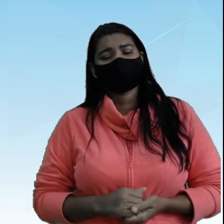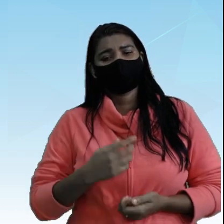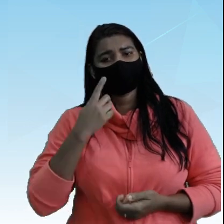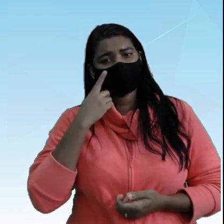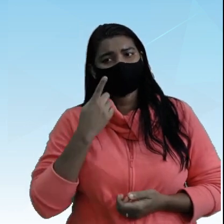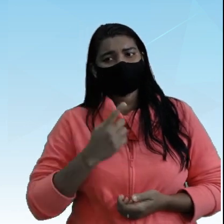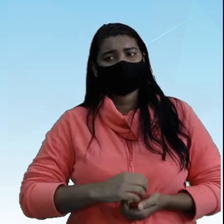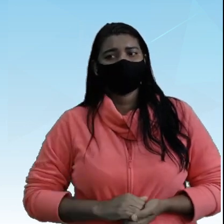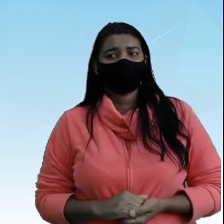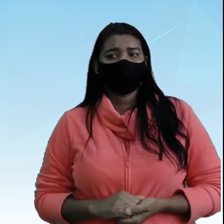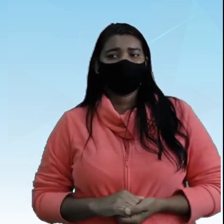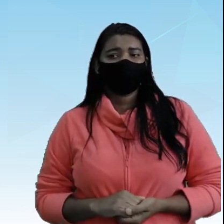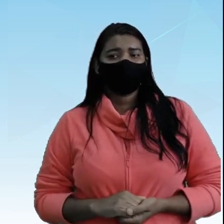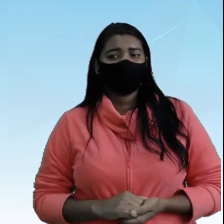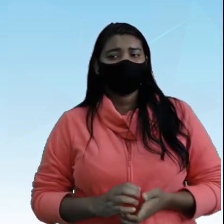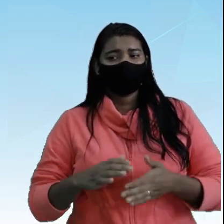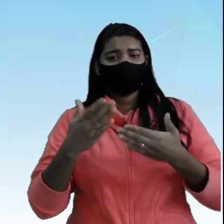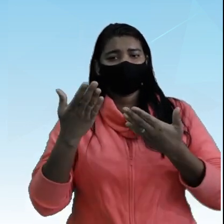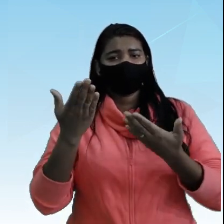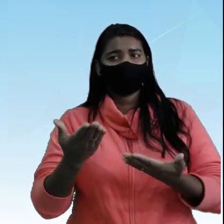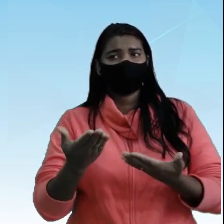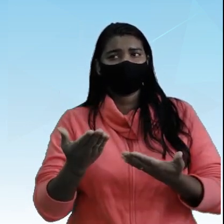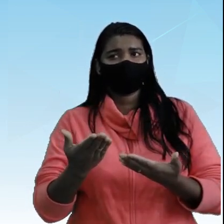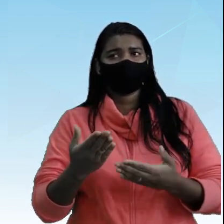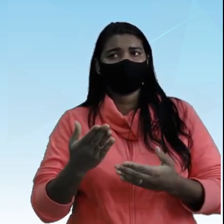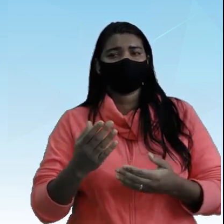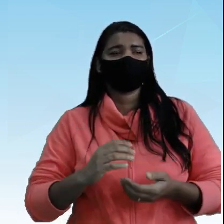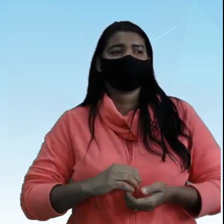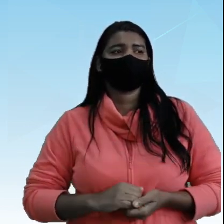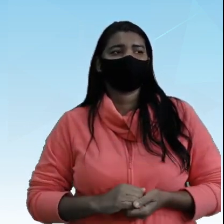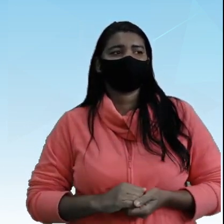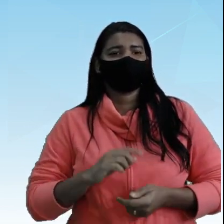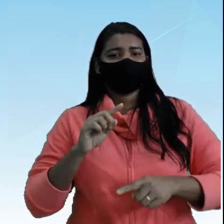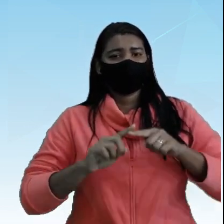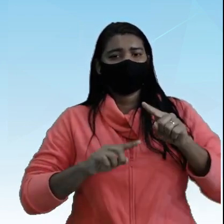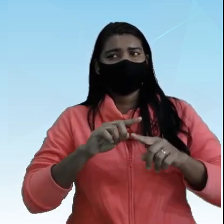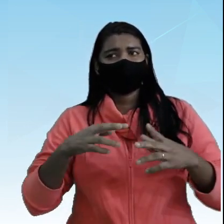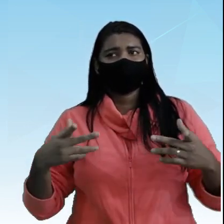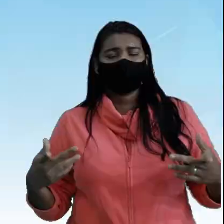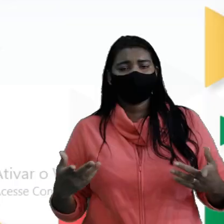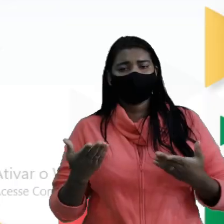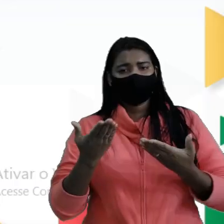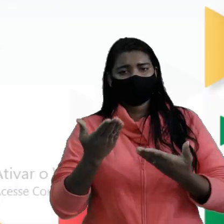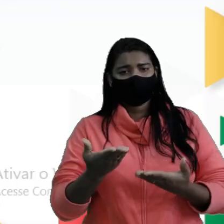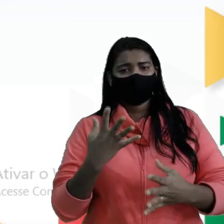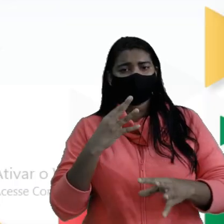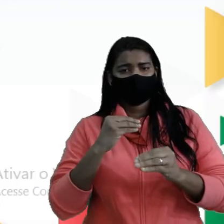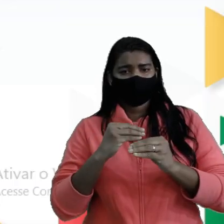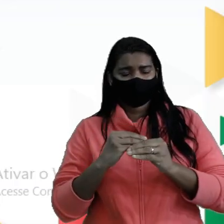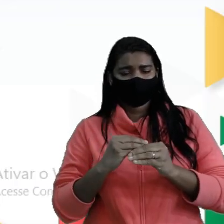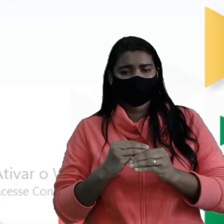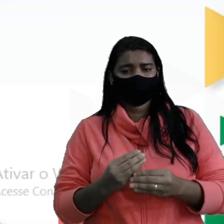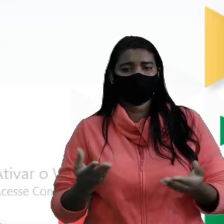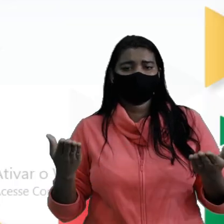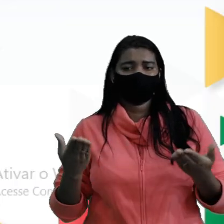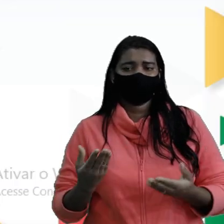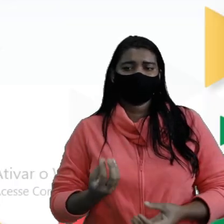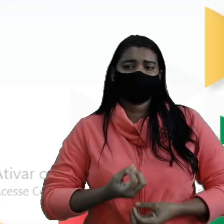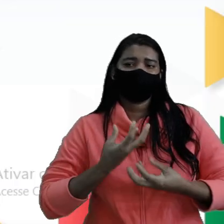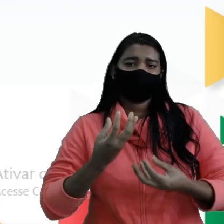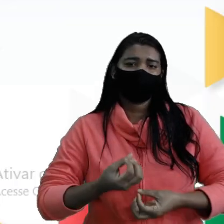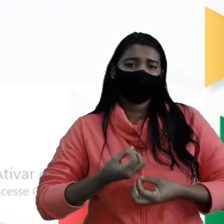isso aqui. E aqui eu trago para vocês uma atividade. Vamos fazer juntos? Agora aqui, acompanhando a atividade. É um